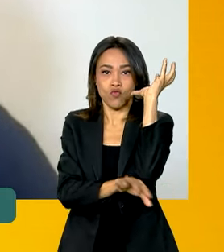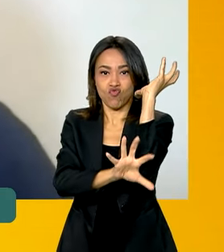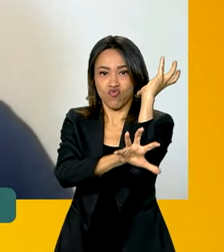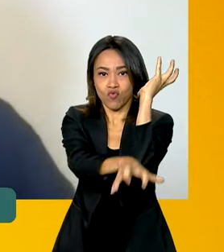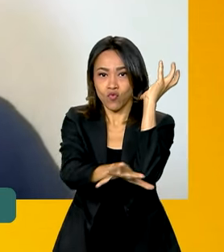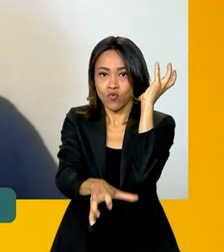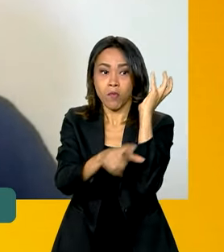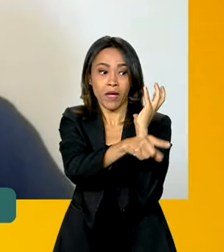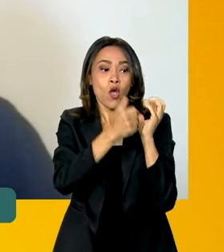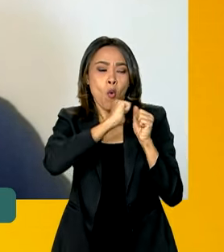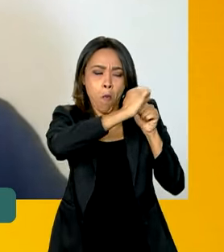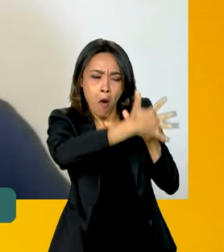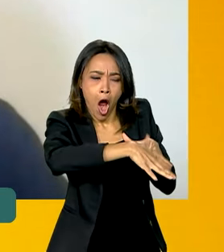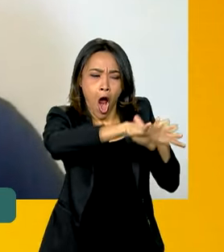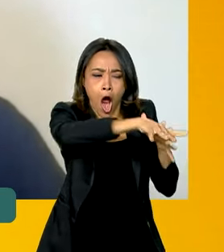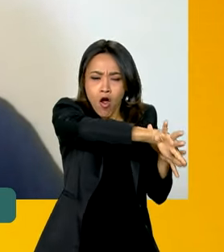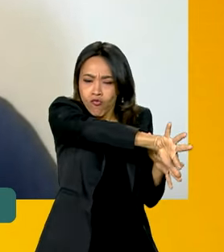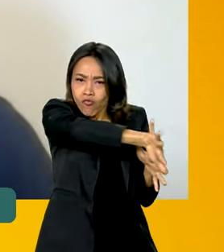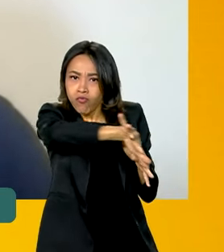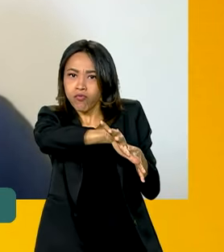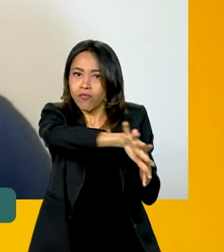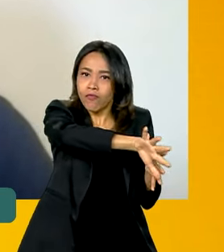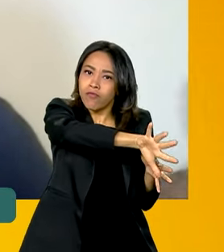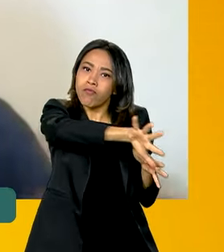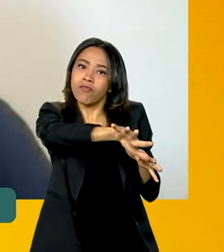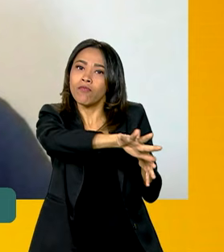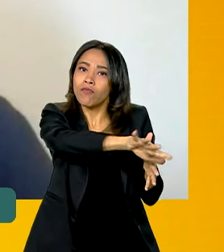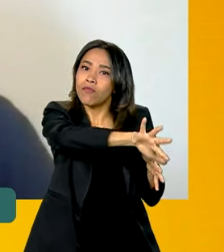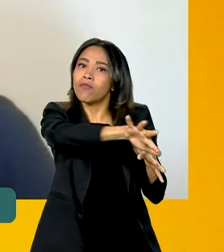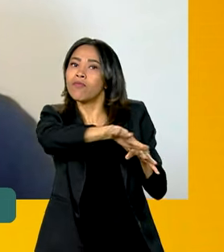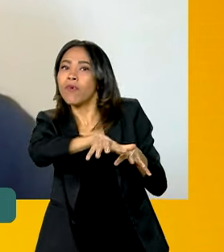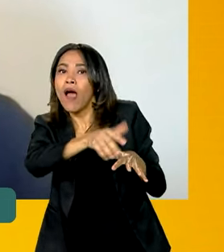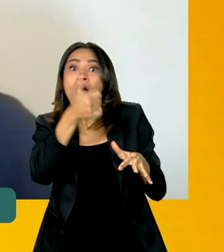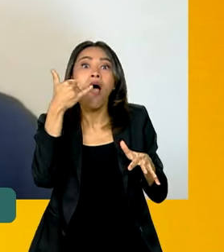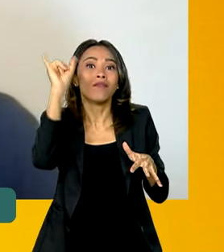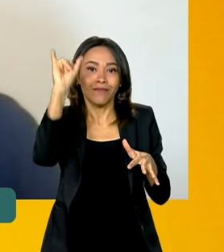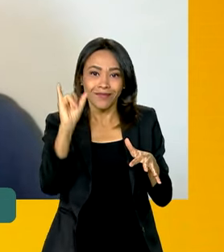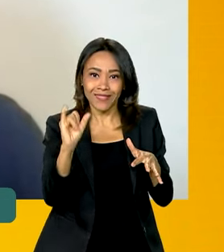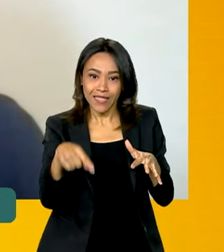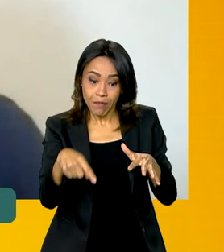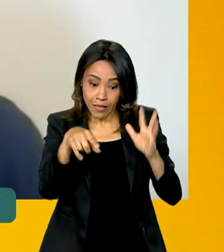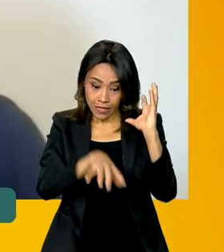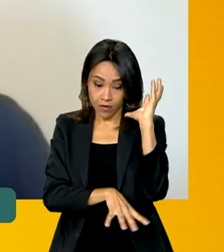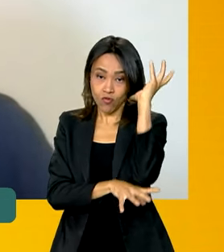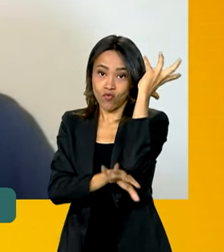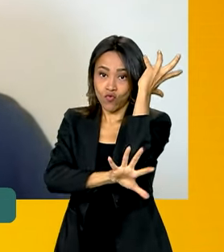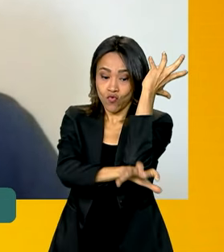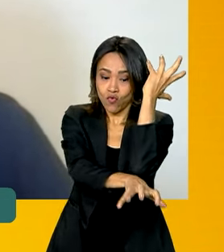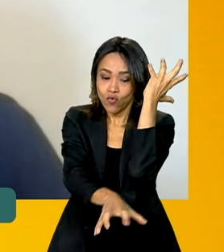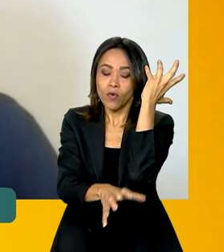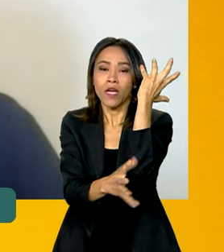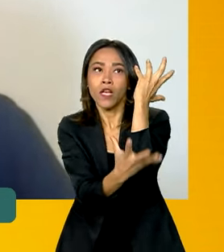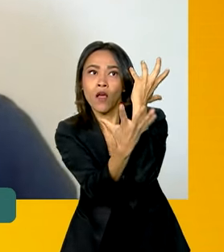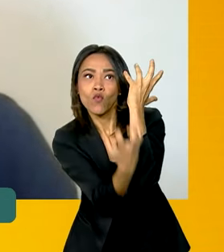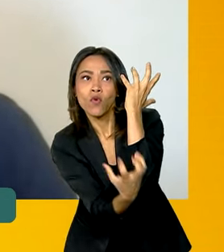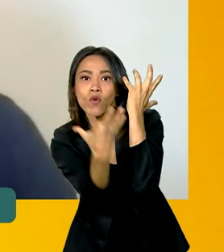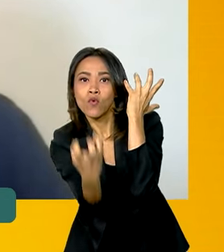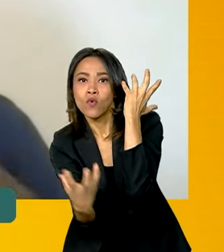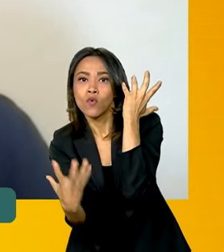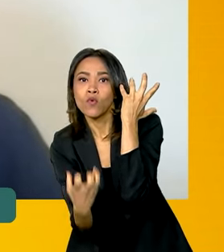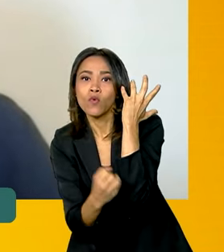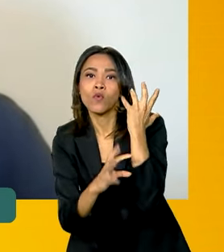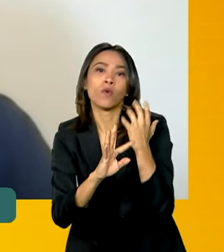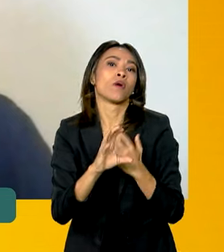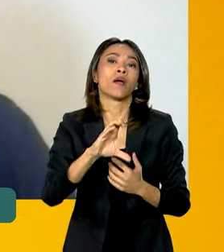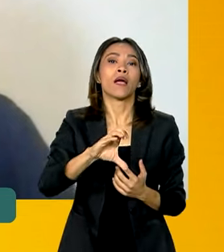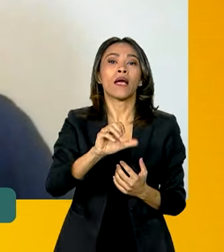nível do mar, do aumento do nível do mar, mas, além disso, eles capturam carbono e, por isso mesmo,